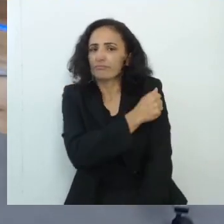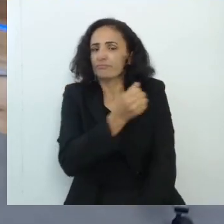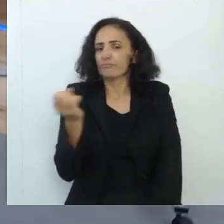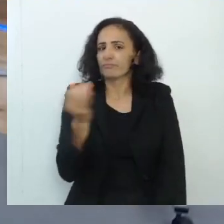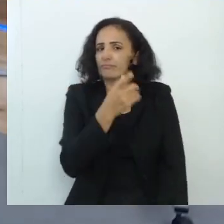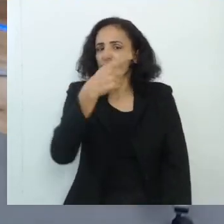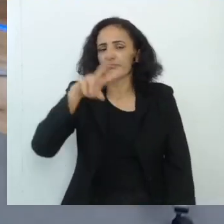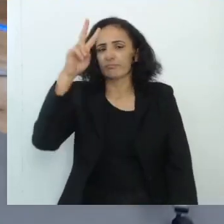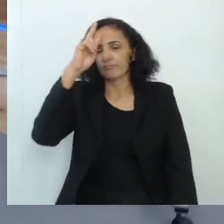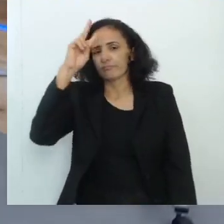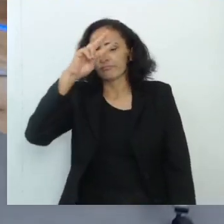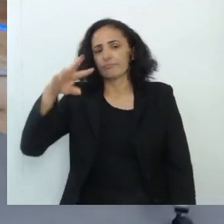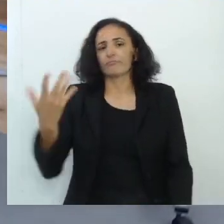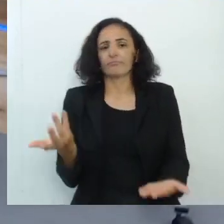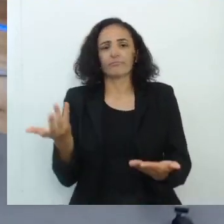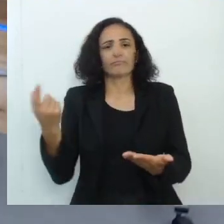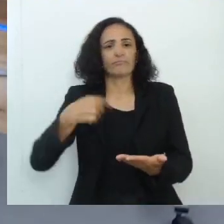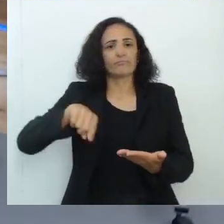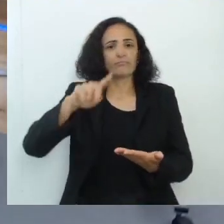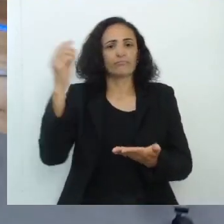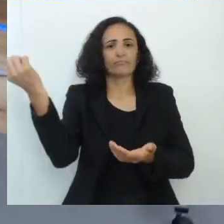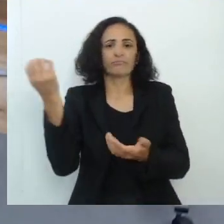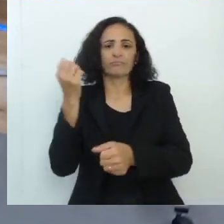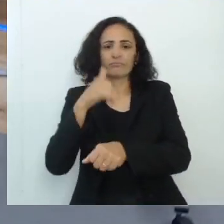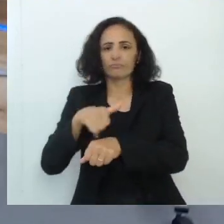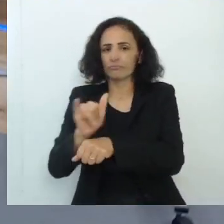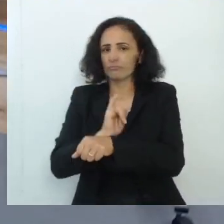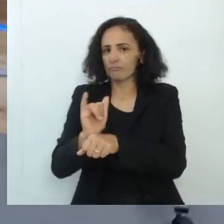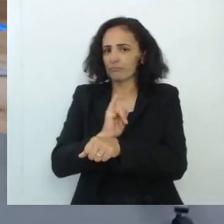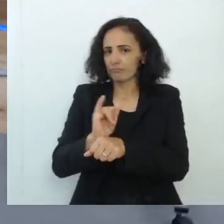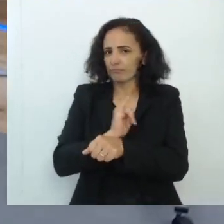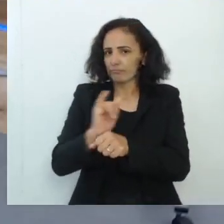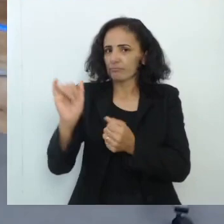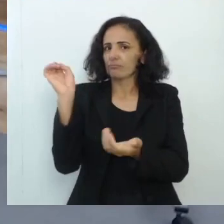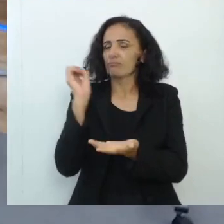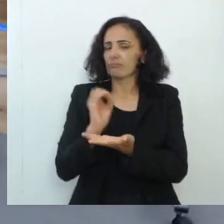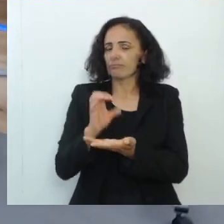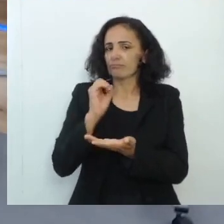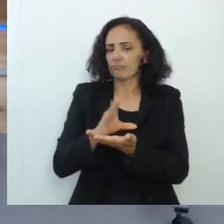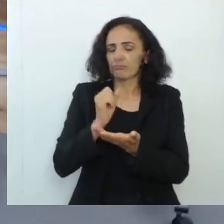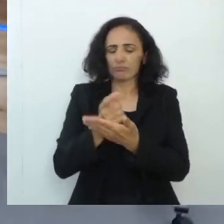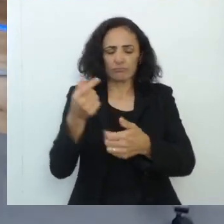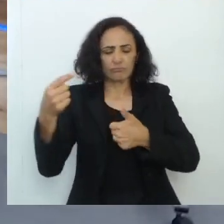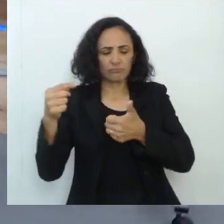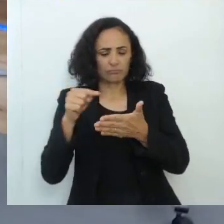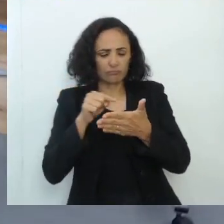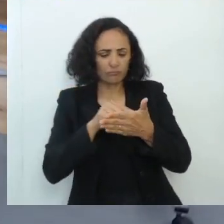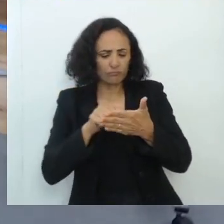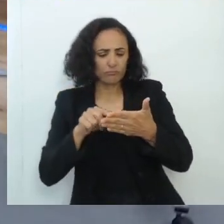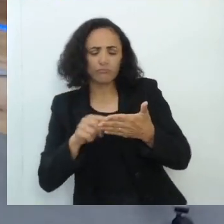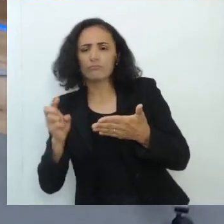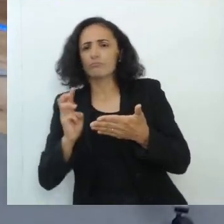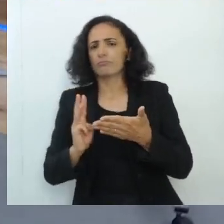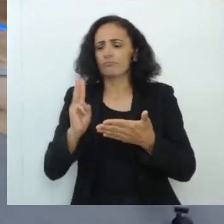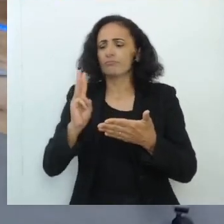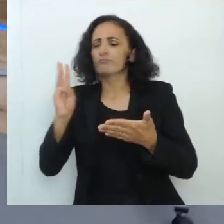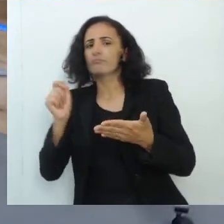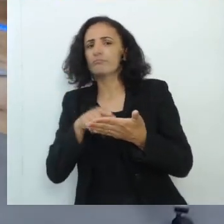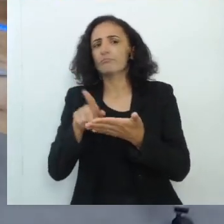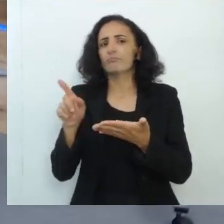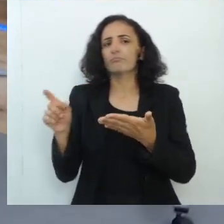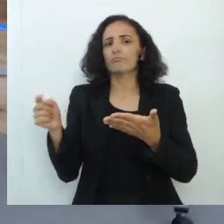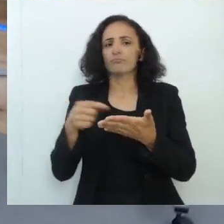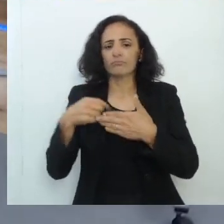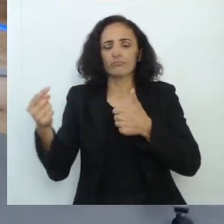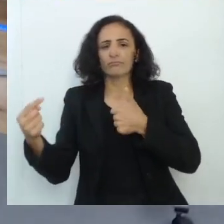lembre que o EducaPE tem um canal oficial no YouTube, que é chamado EducaPE. Você entra lá no YouTube, bota EducaPE, se inscreve no canal, ativa o